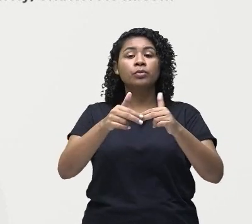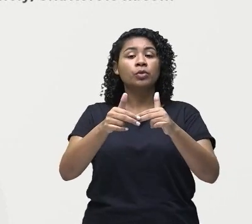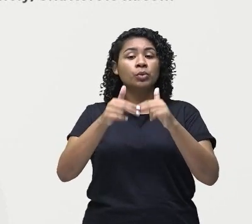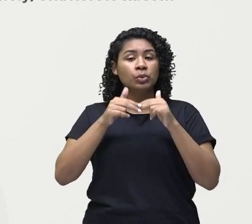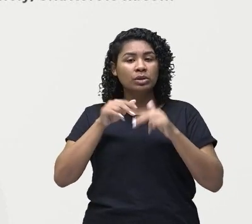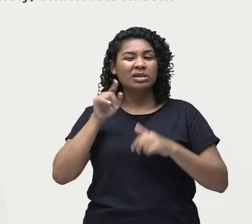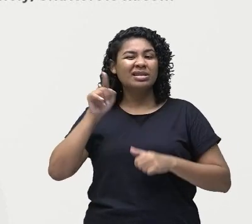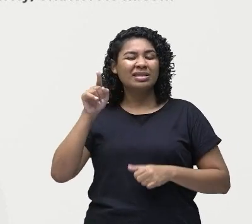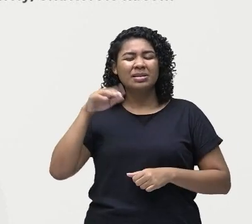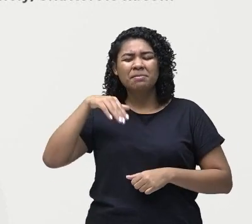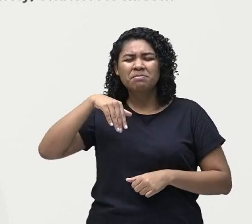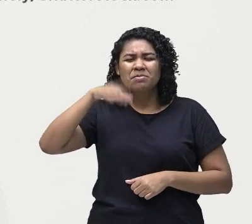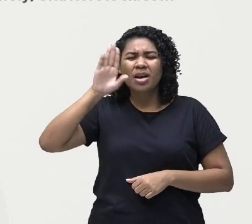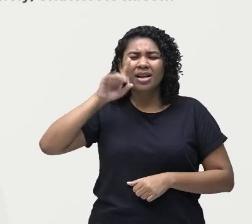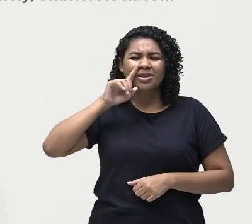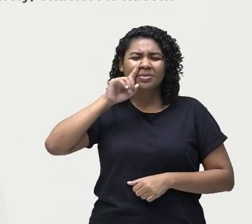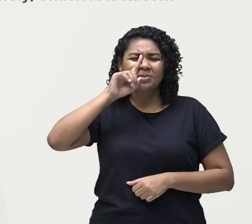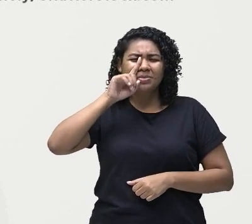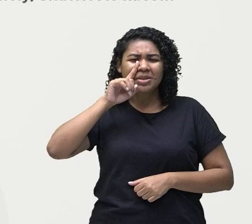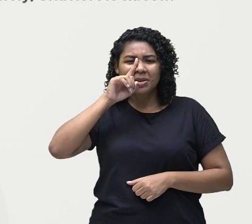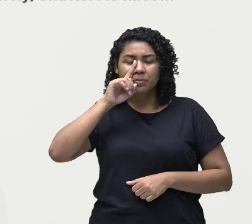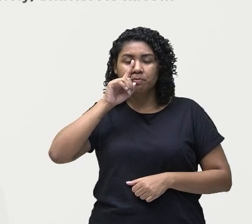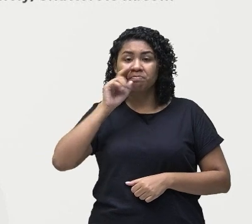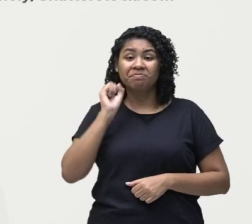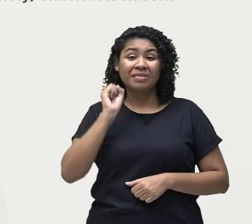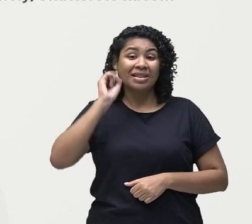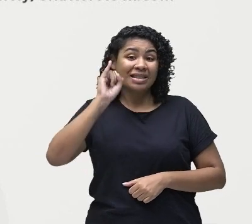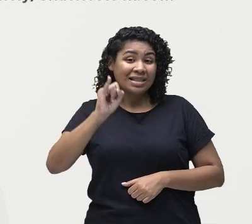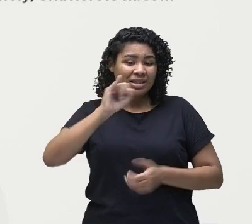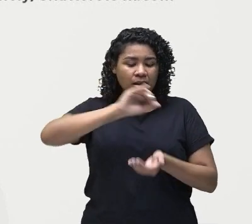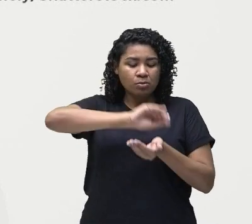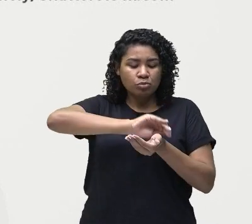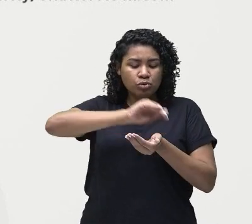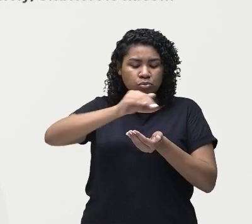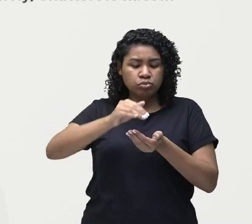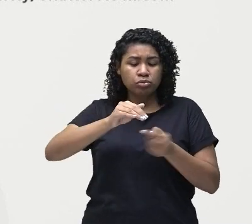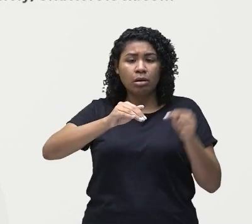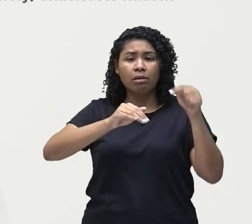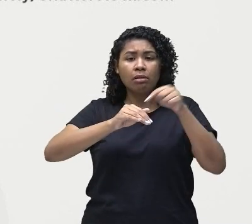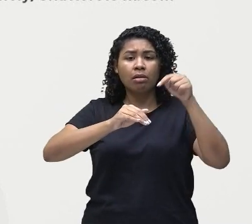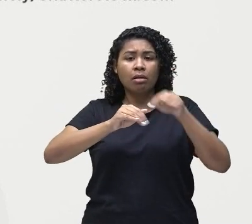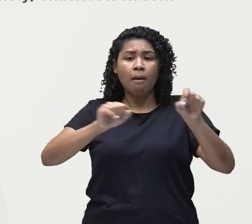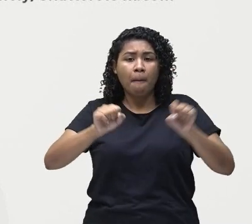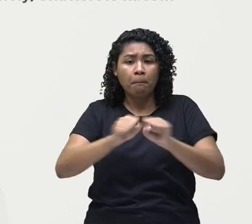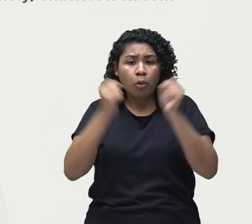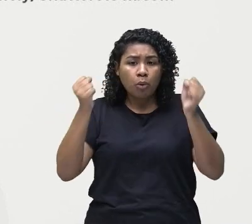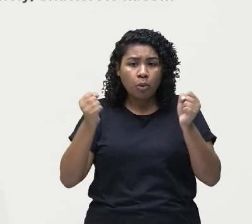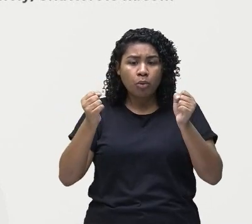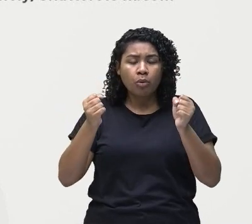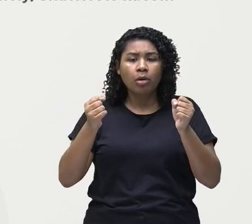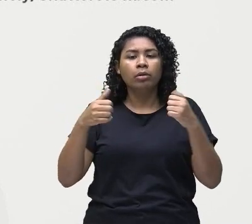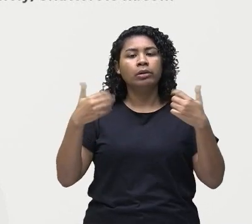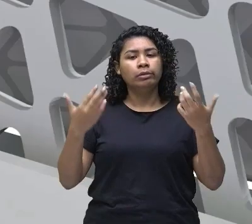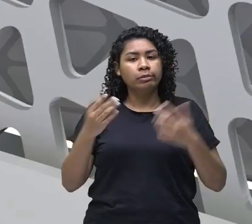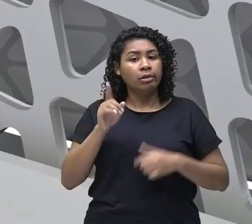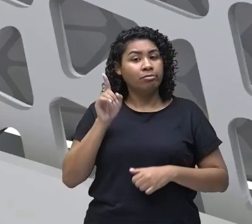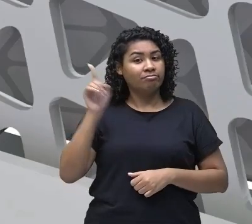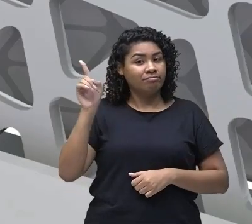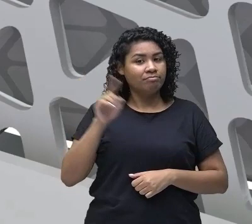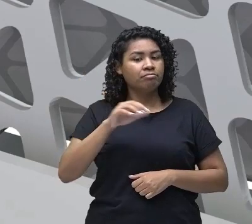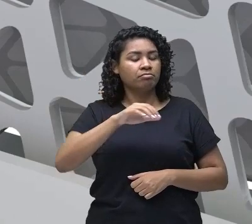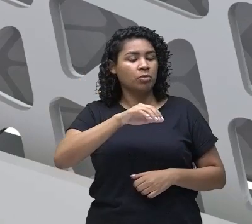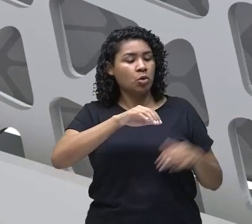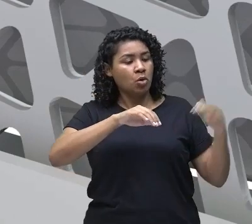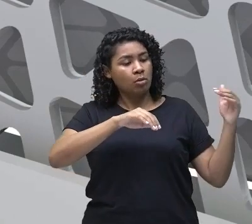se nós destruirmos a camada de ozônio, esse raio solar,